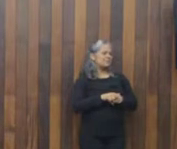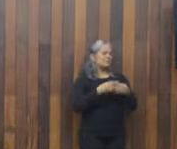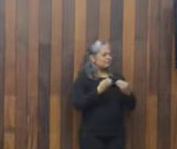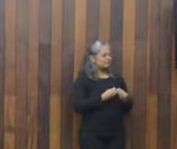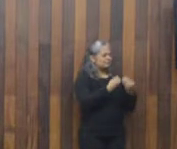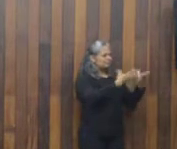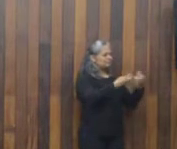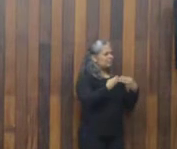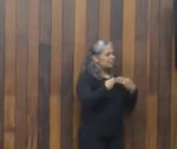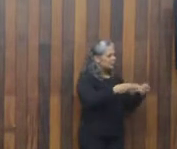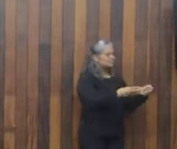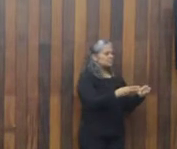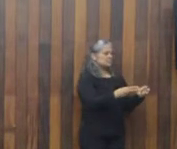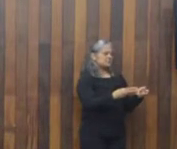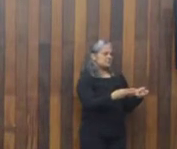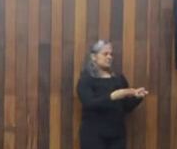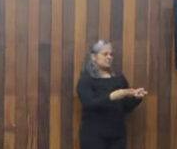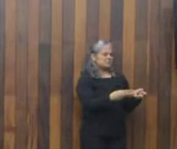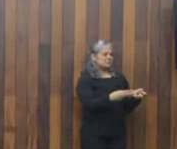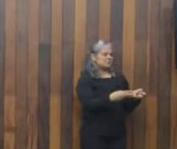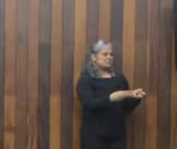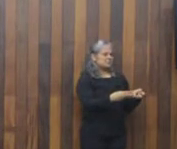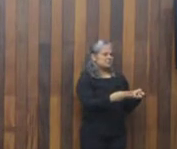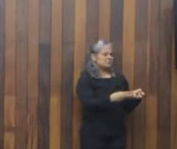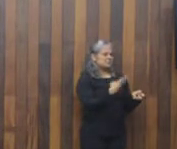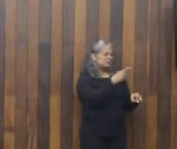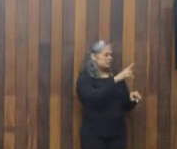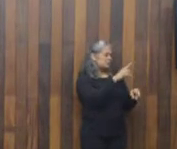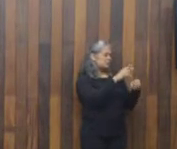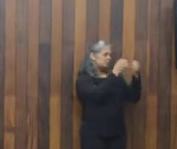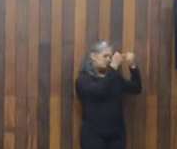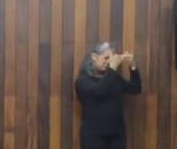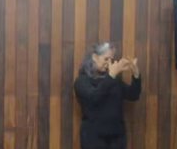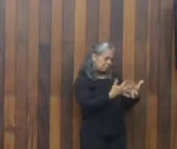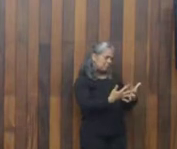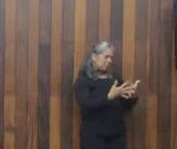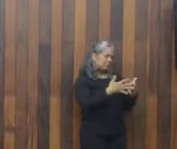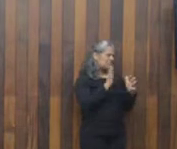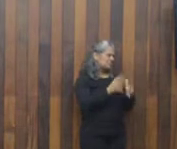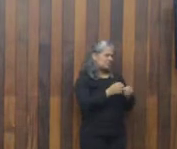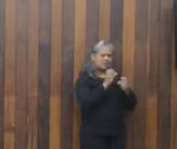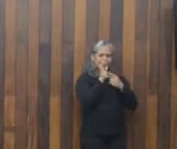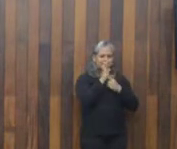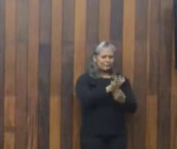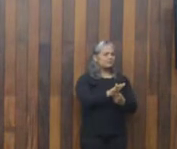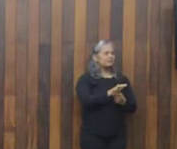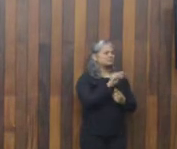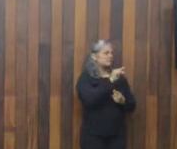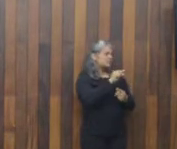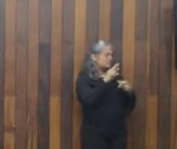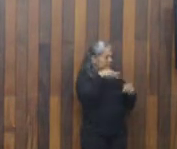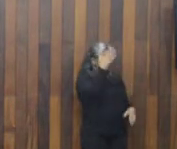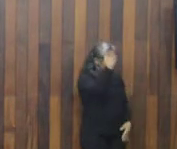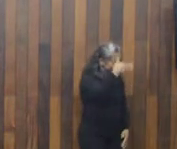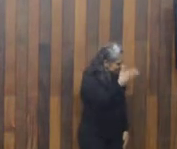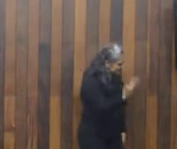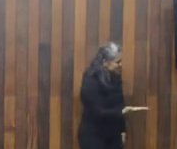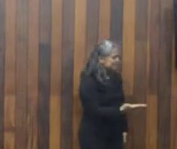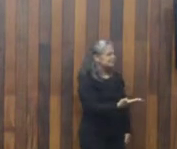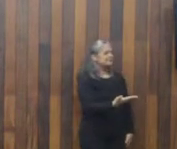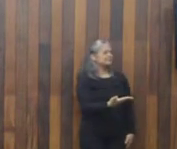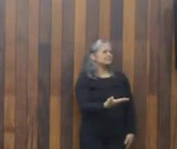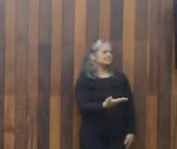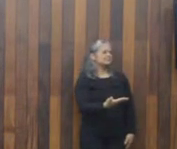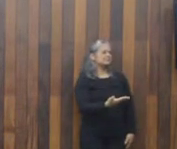essa moção para você. A sua justificativa diz tudo, quanto você é merecedora. Mas o